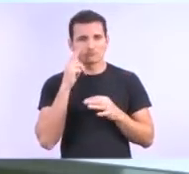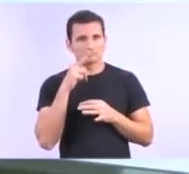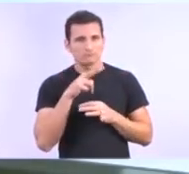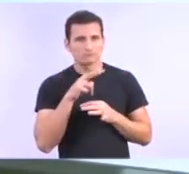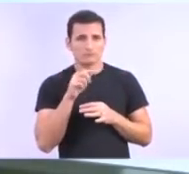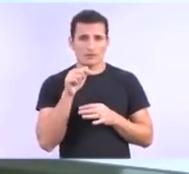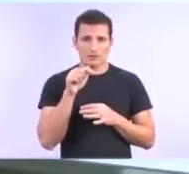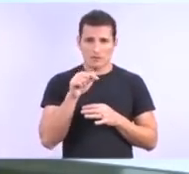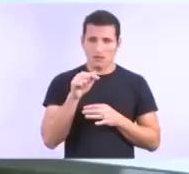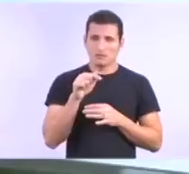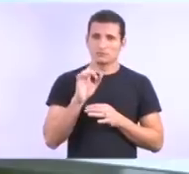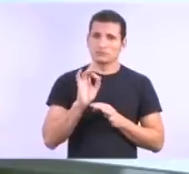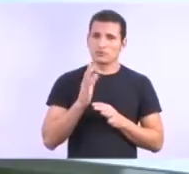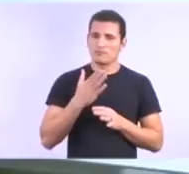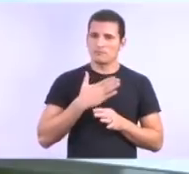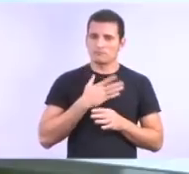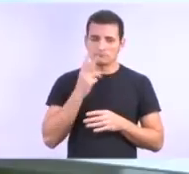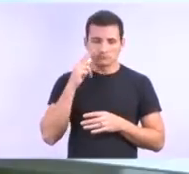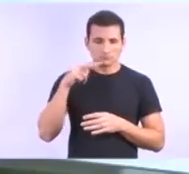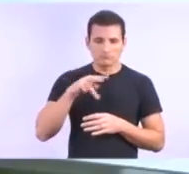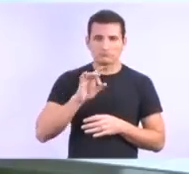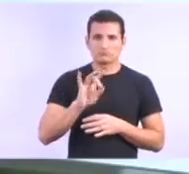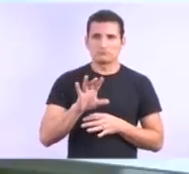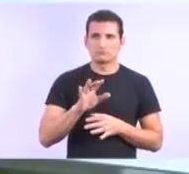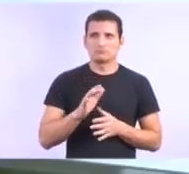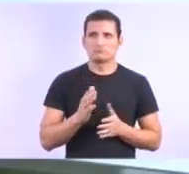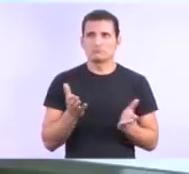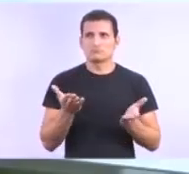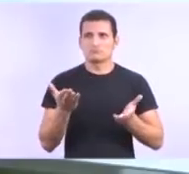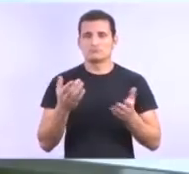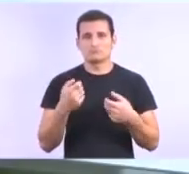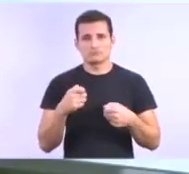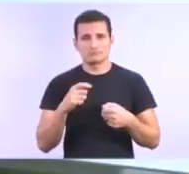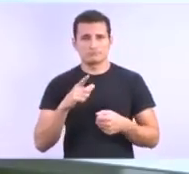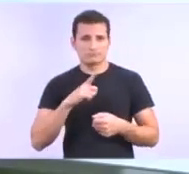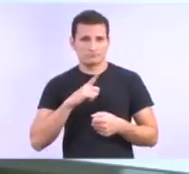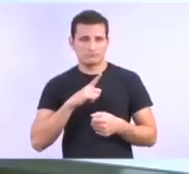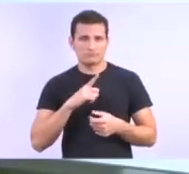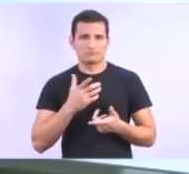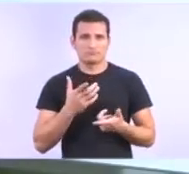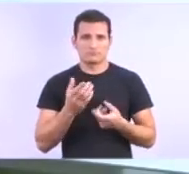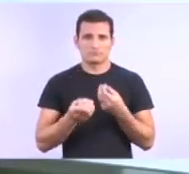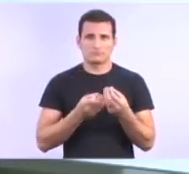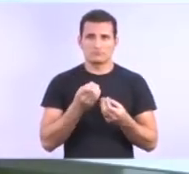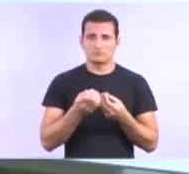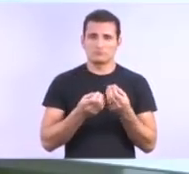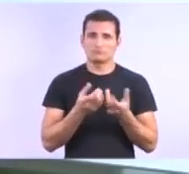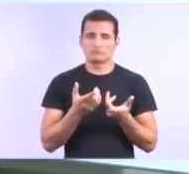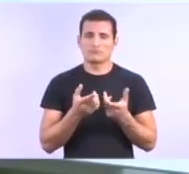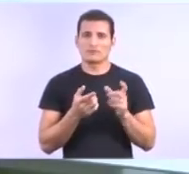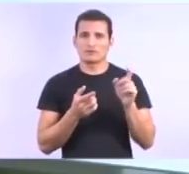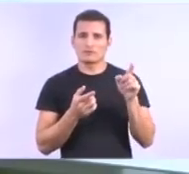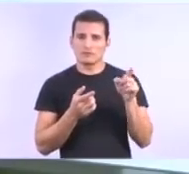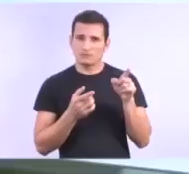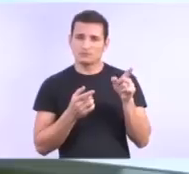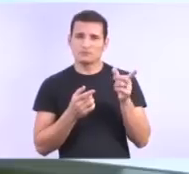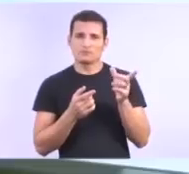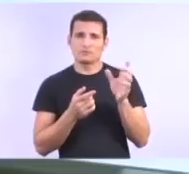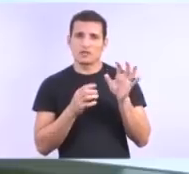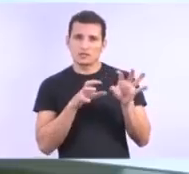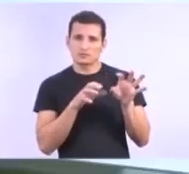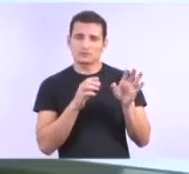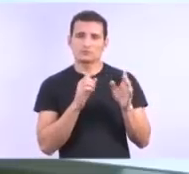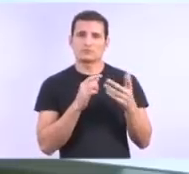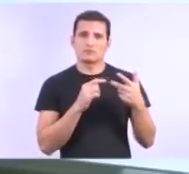mim. Agora sim, a gente tem que ter um mecanismo para falar, olha, essas características as pessoas acessam, essa